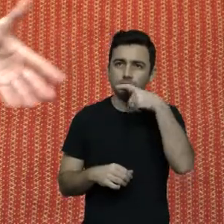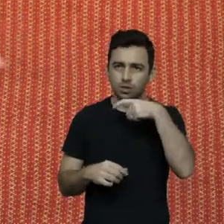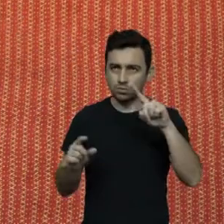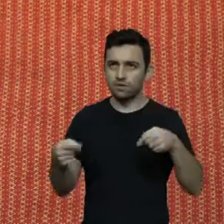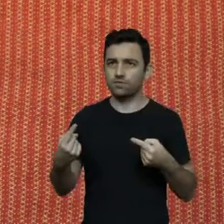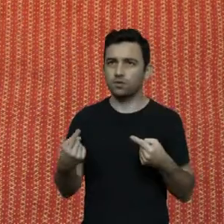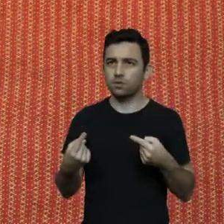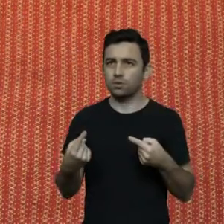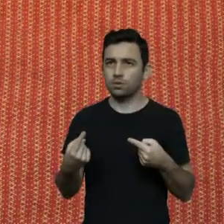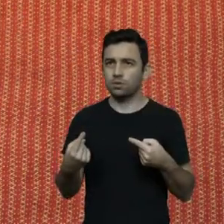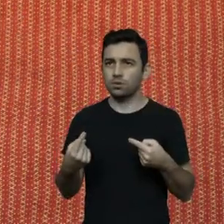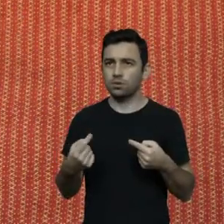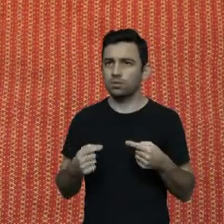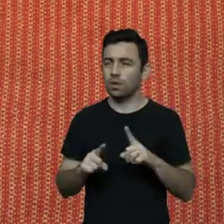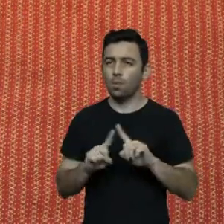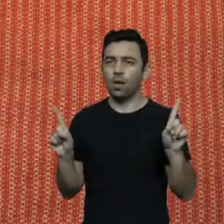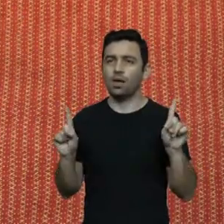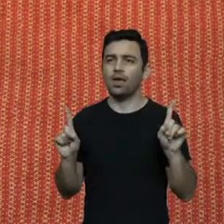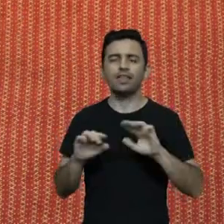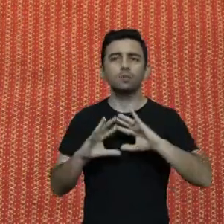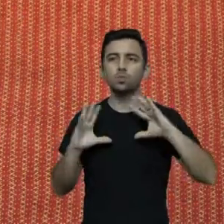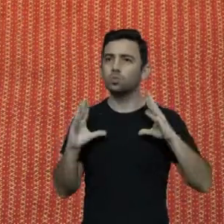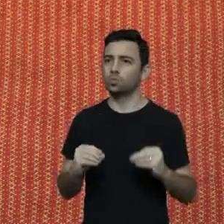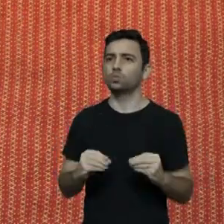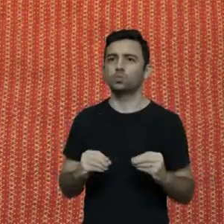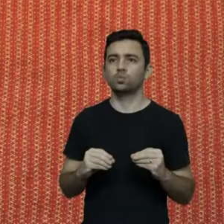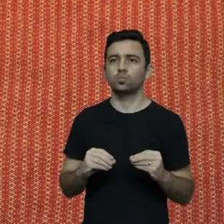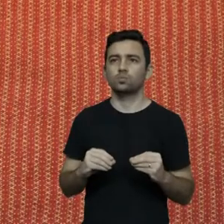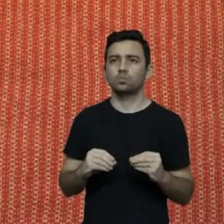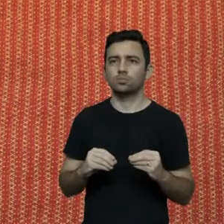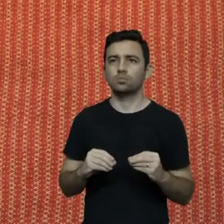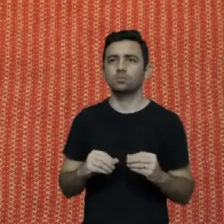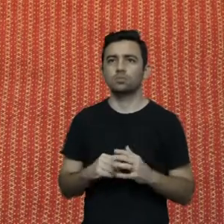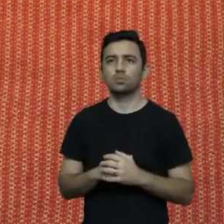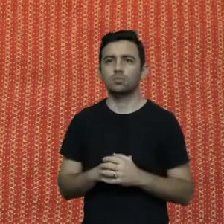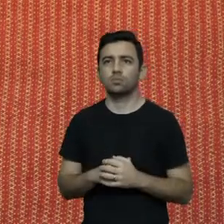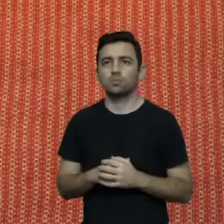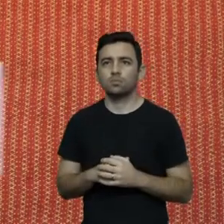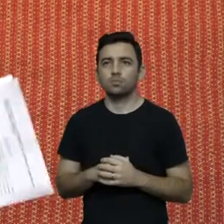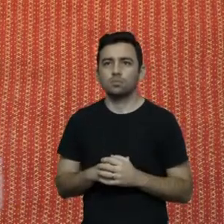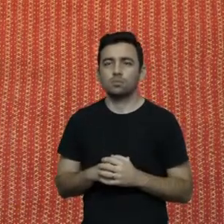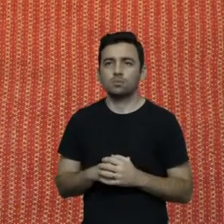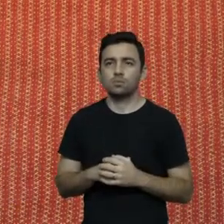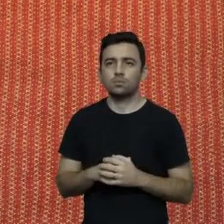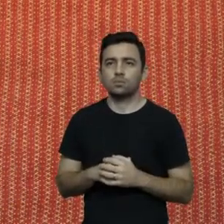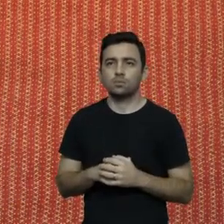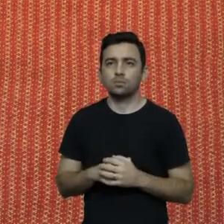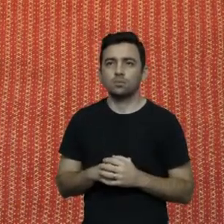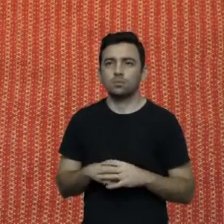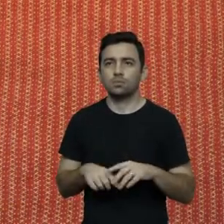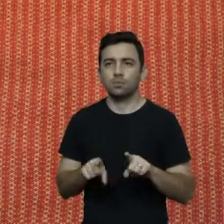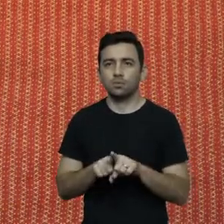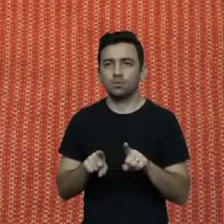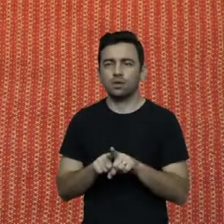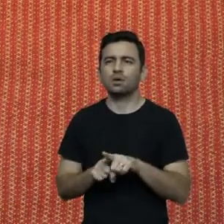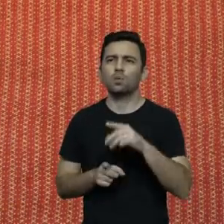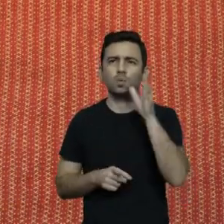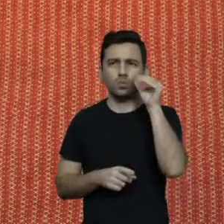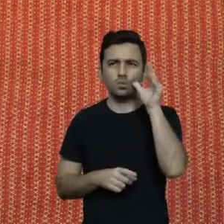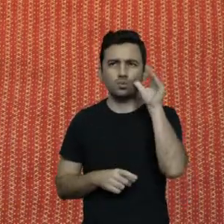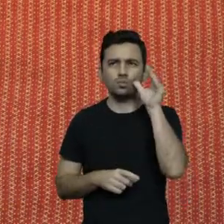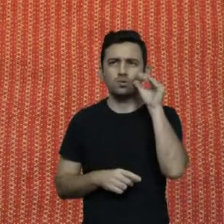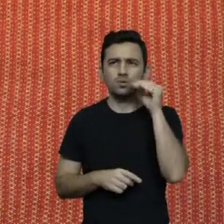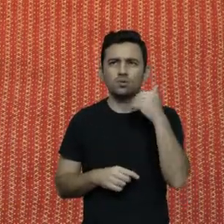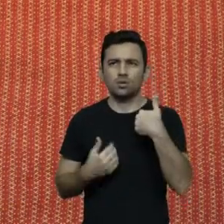Então não é são todas todas as bebidas e senhores é curioso ficou